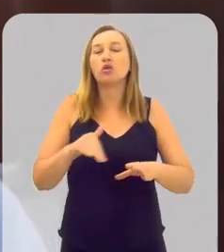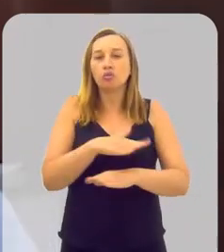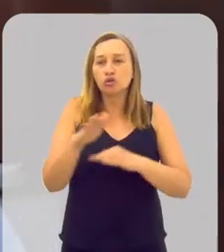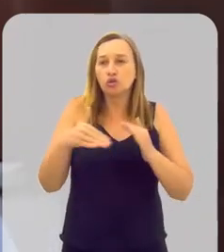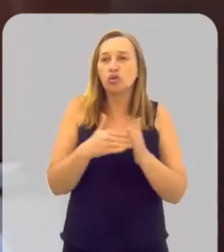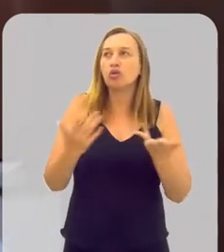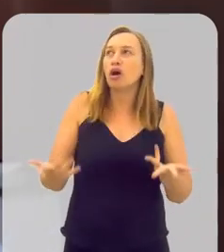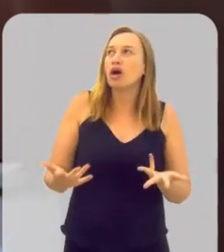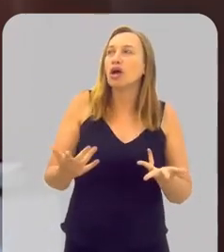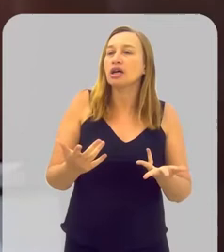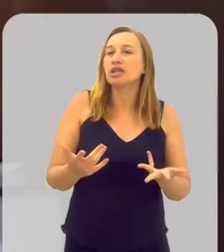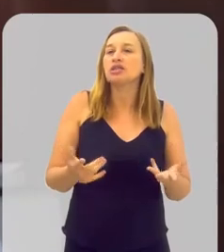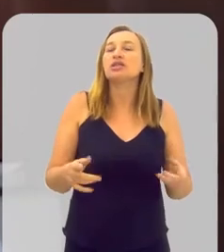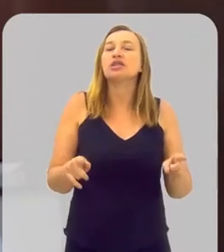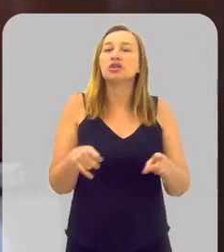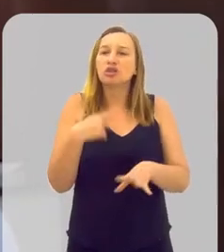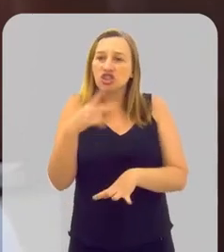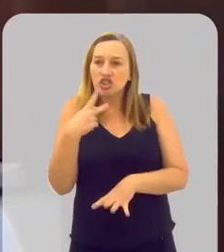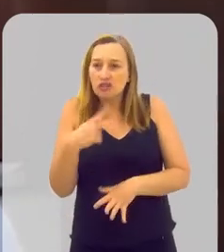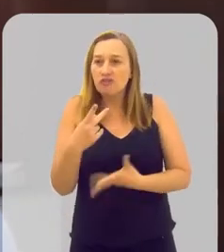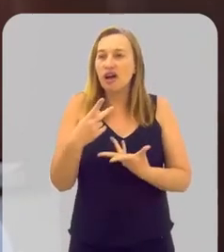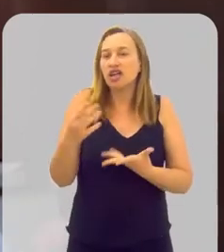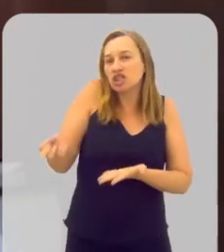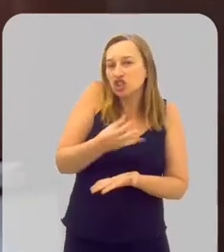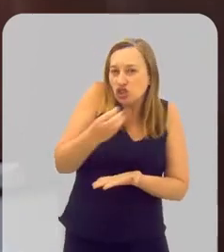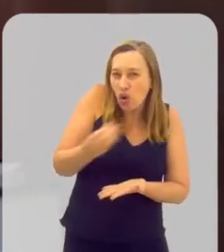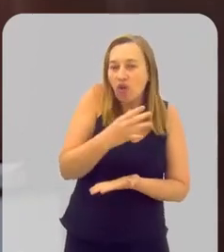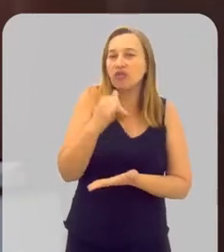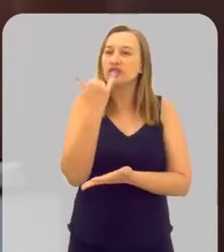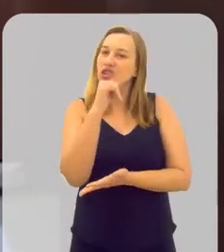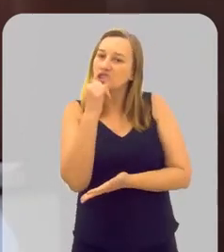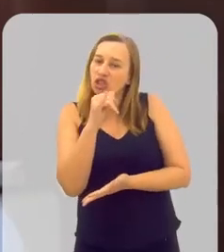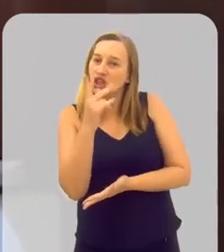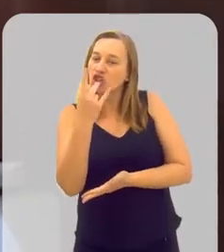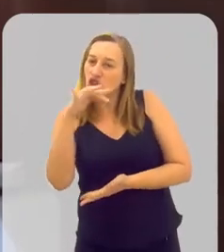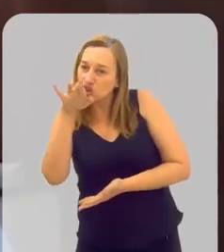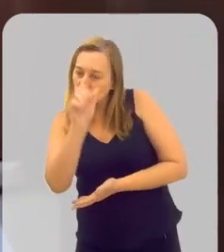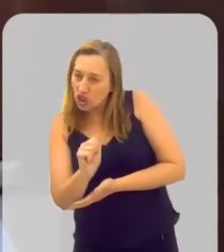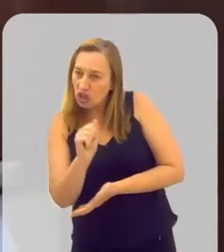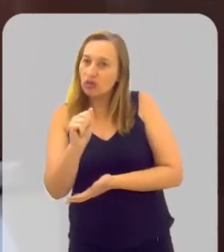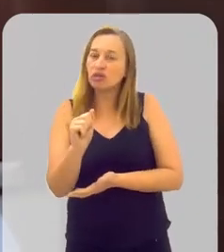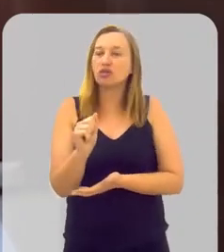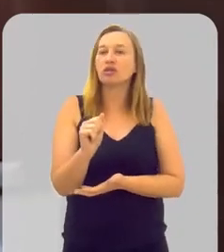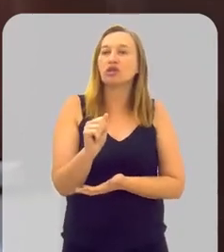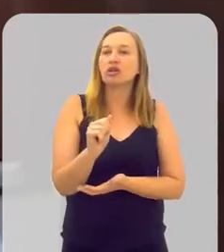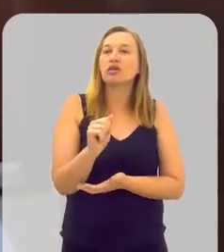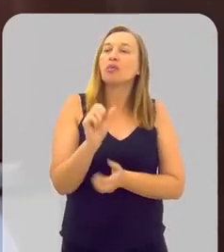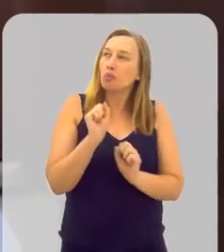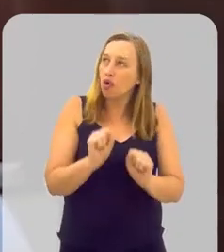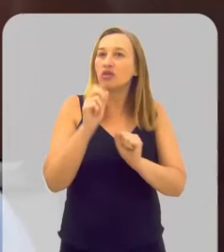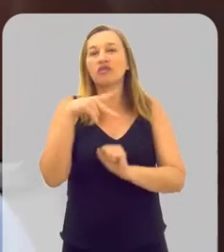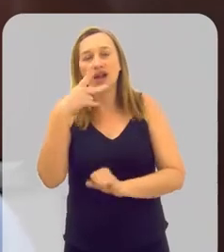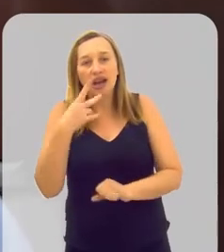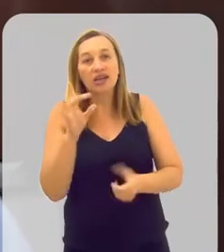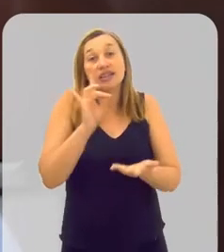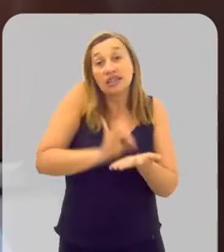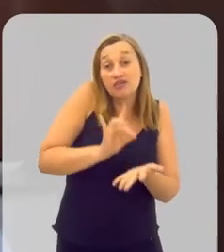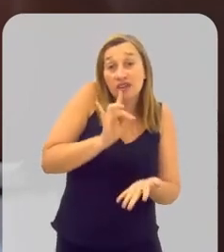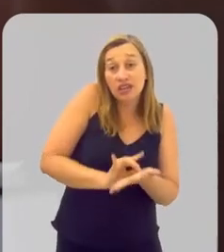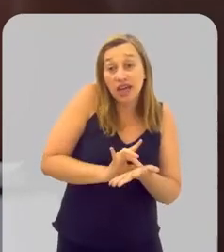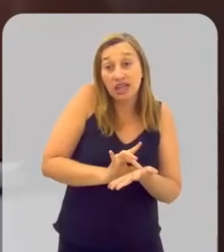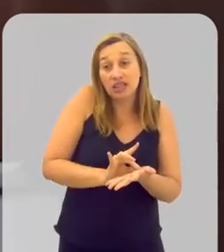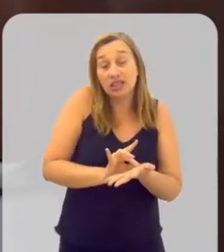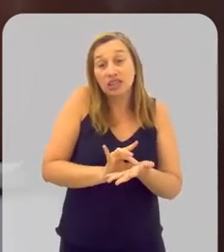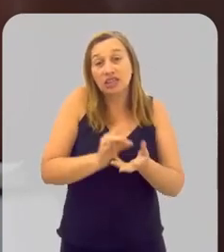de biocombustíveis como um todo. E aí, quando a gente fala dessas novas energias, fala de hidrogênio, fala de eólico offshore, a gente pode